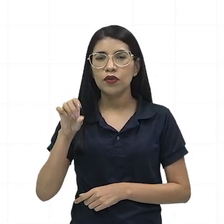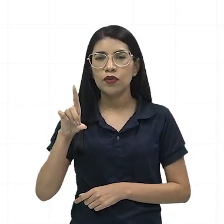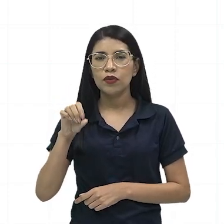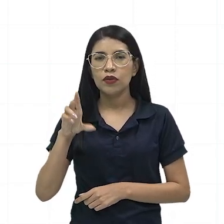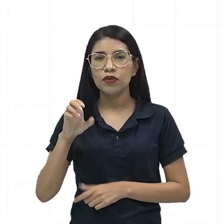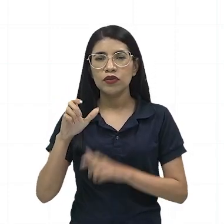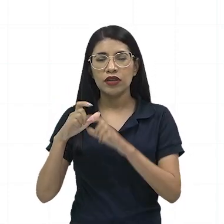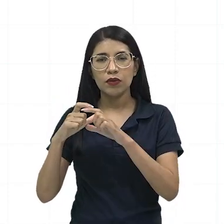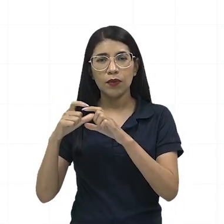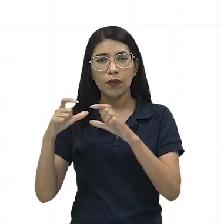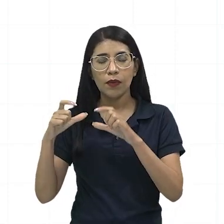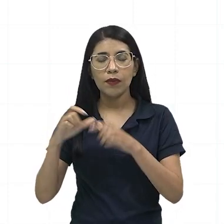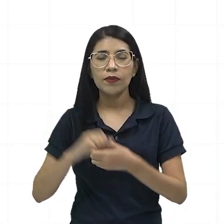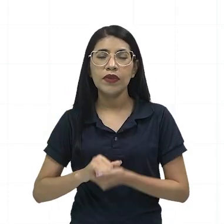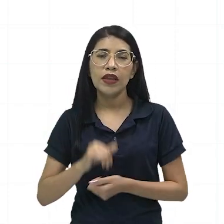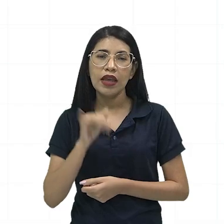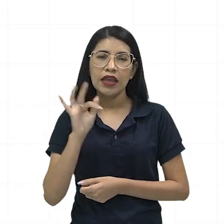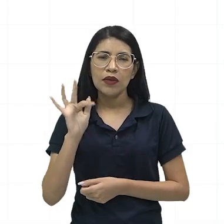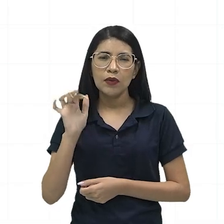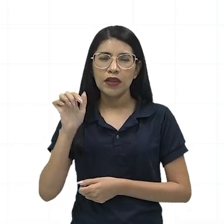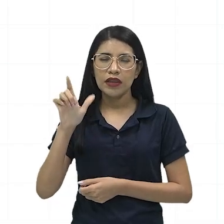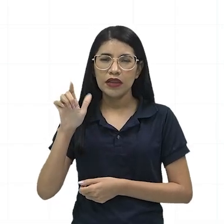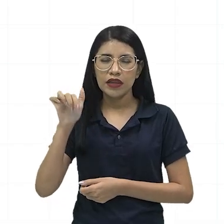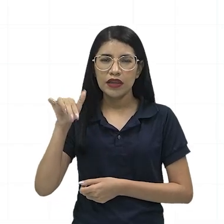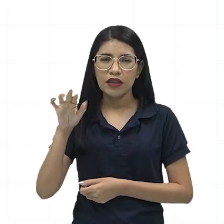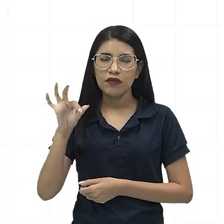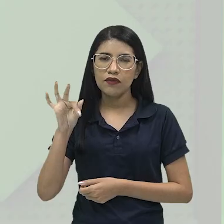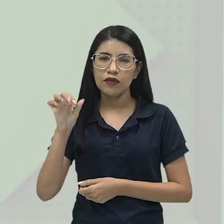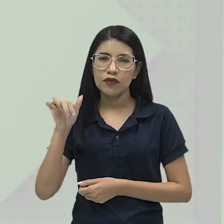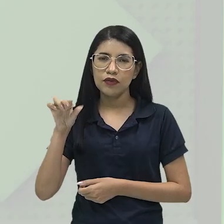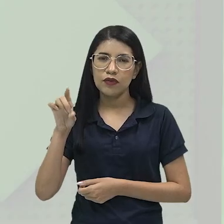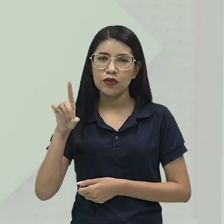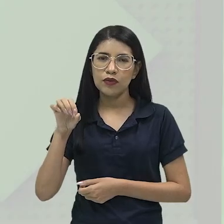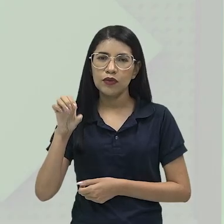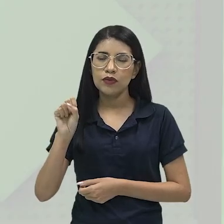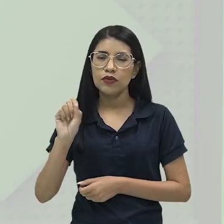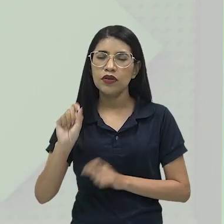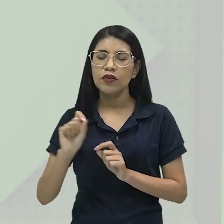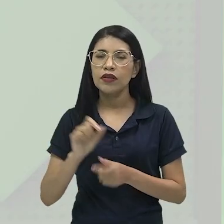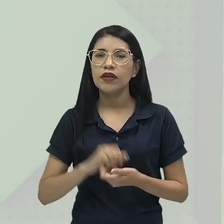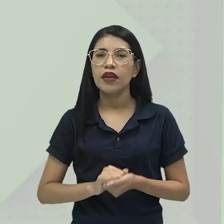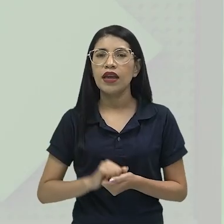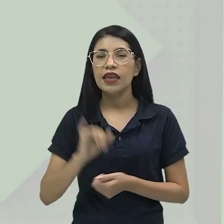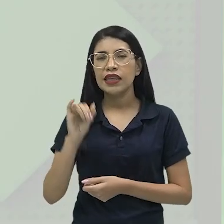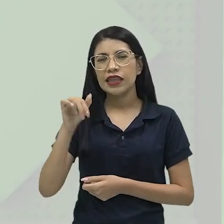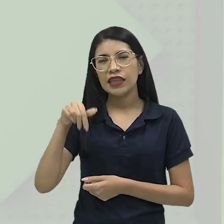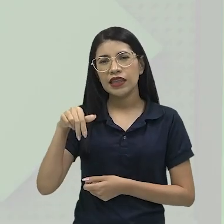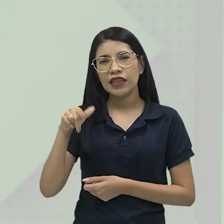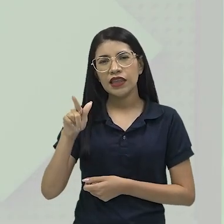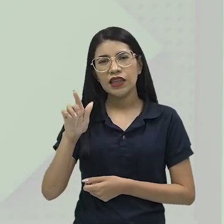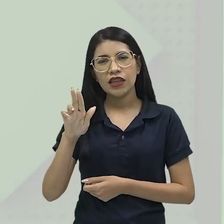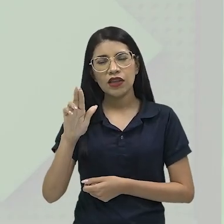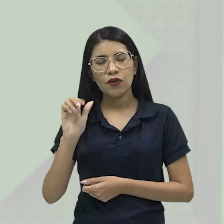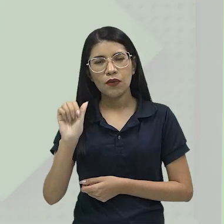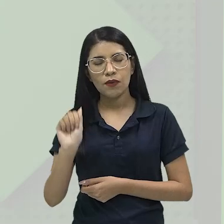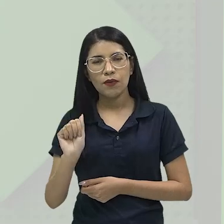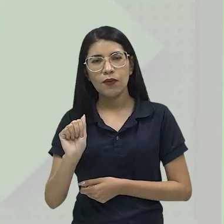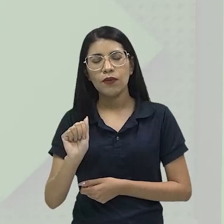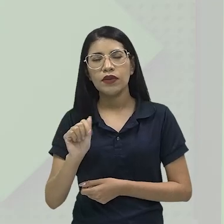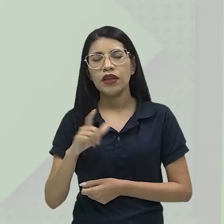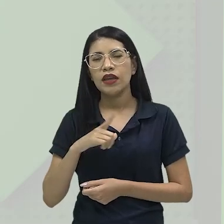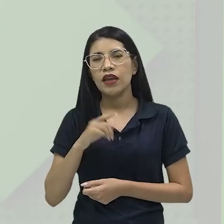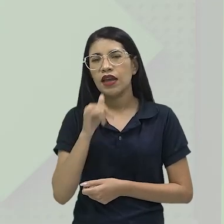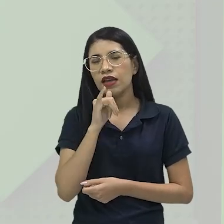gente, são aquelas partes do nosso corpo que a gente conhece por íngua, né? Quando tem algum tipo